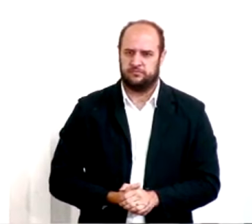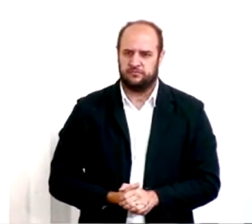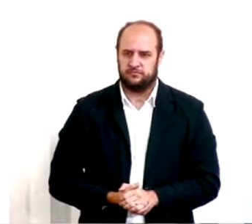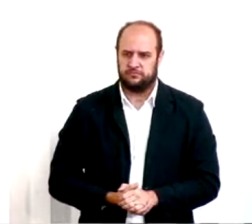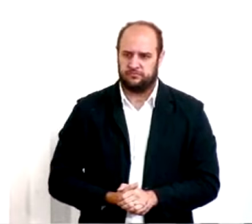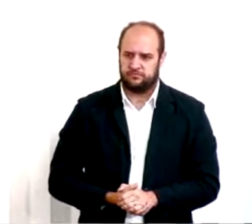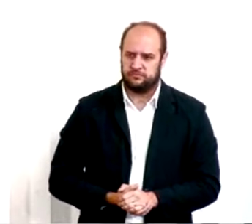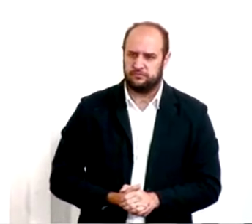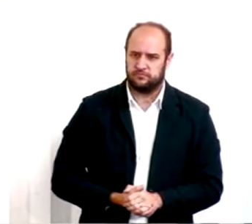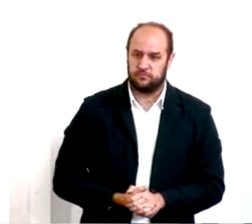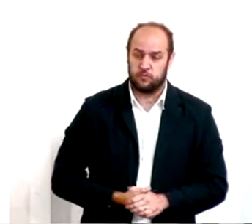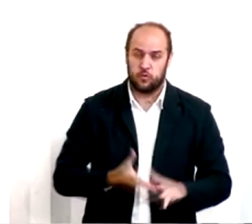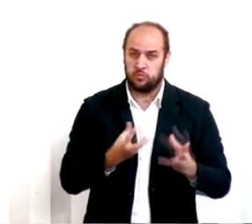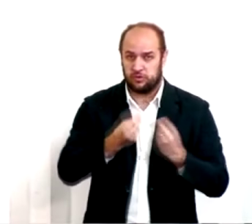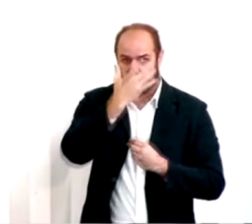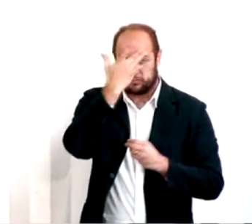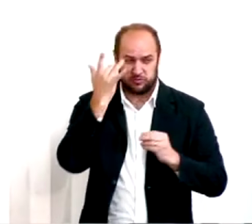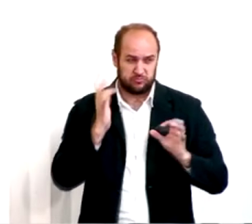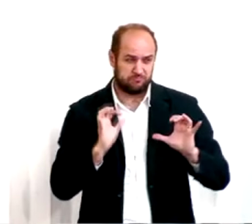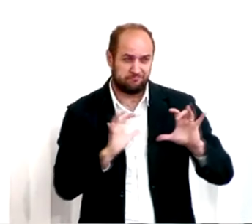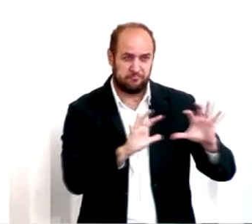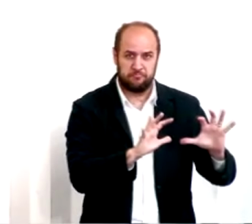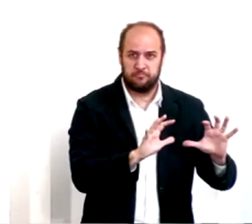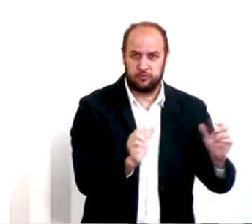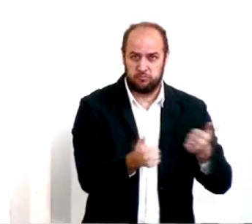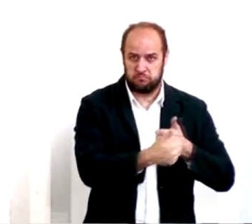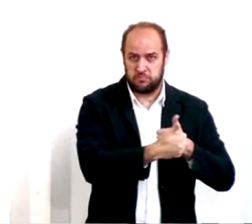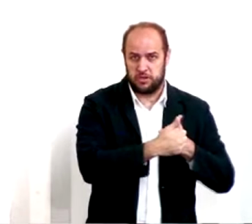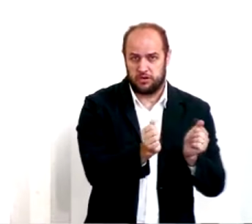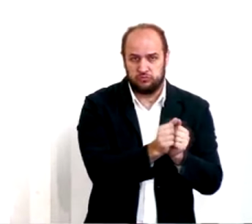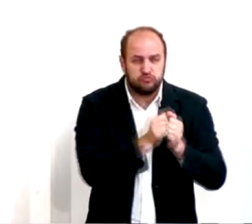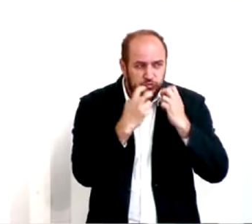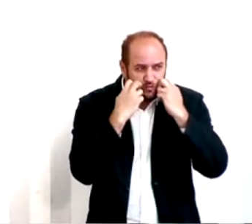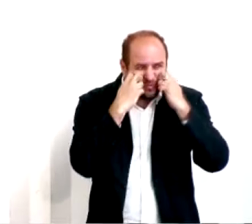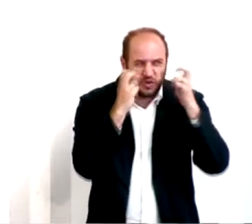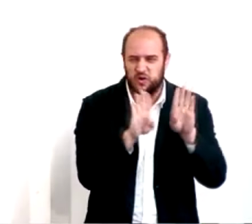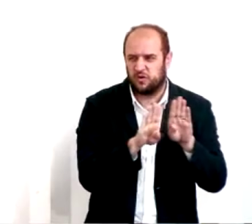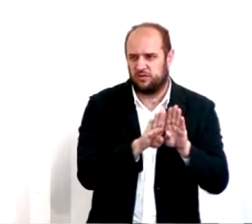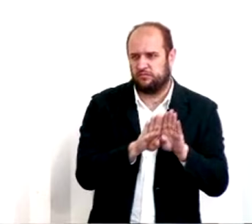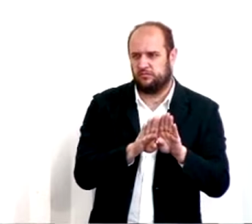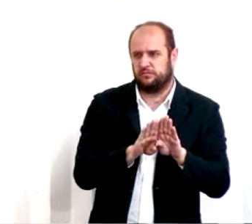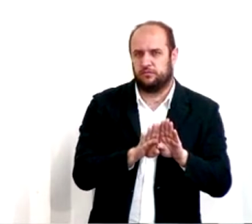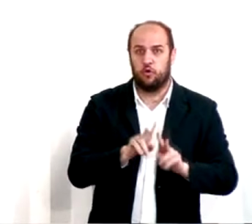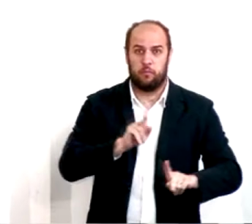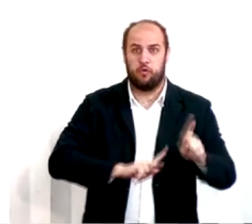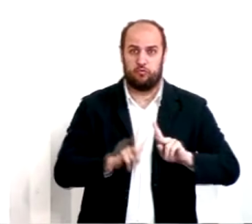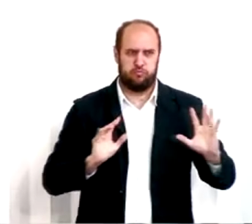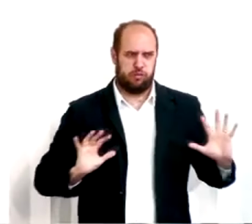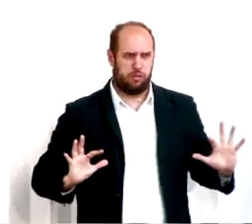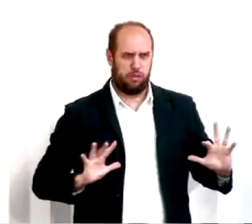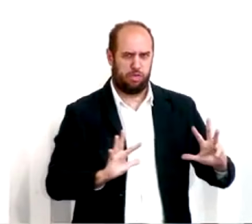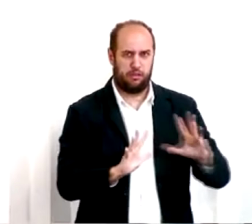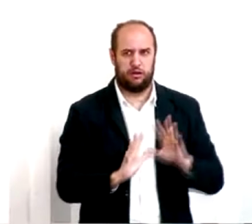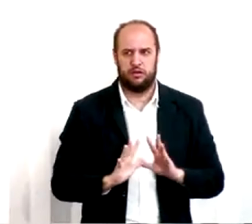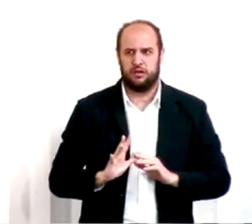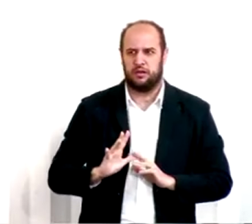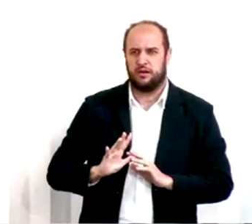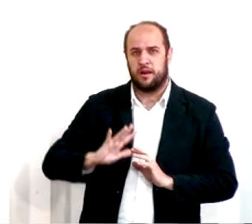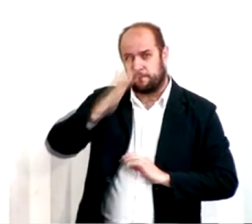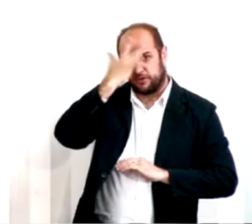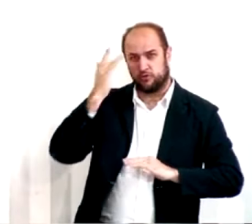o e muitos que estavam perto dele se envergonharam dele e determinado momento a multidão era grande estava em uma sinagoga